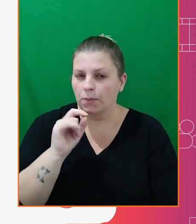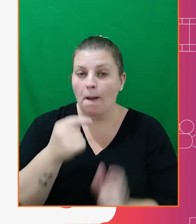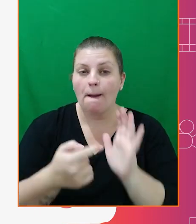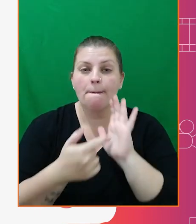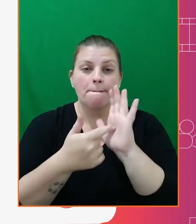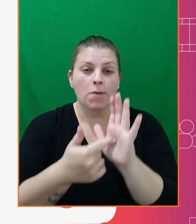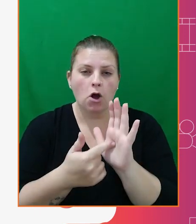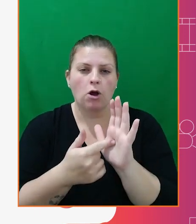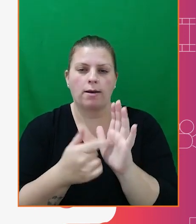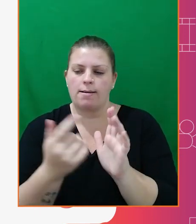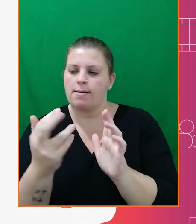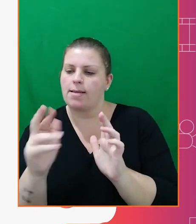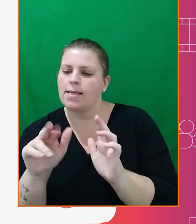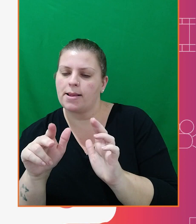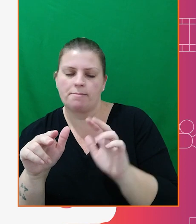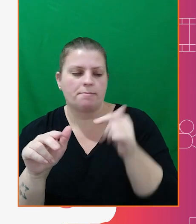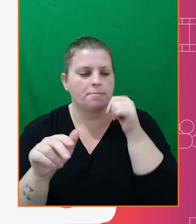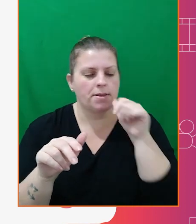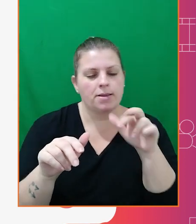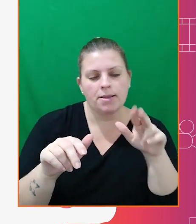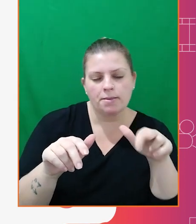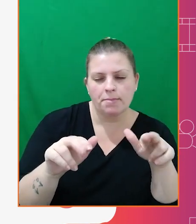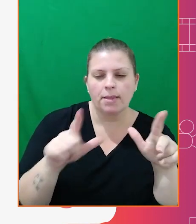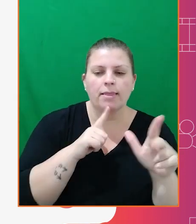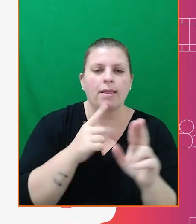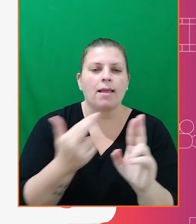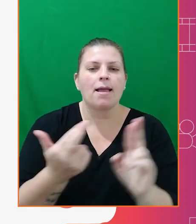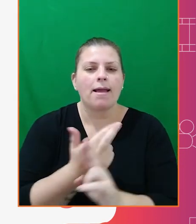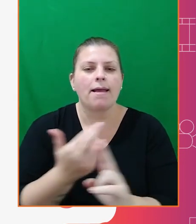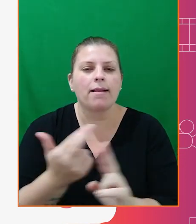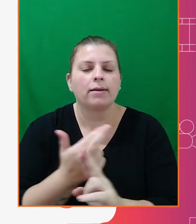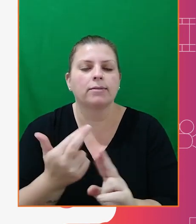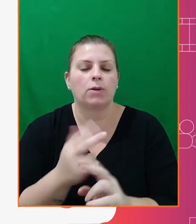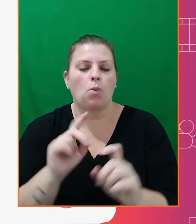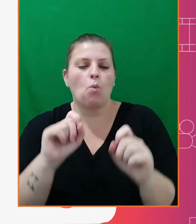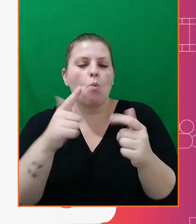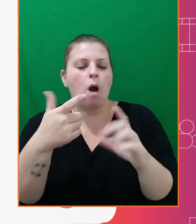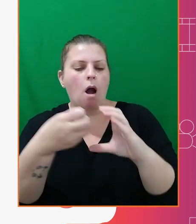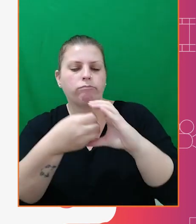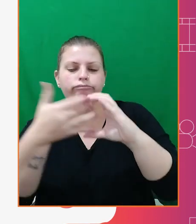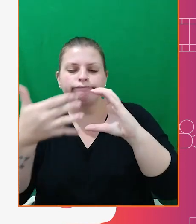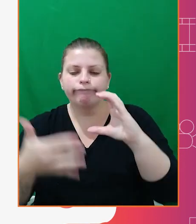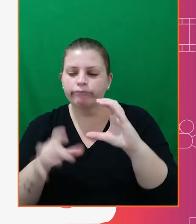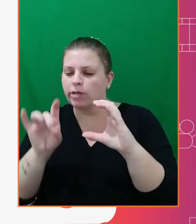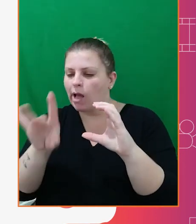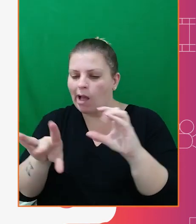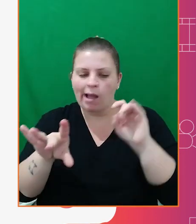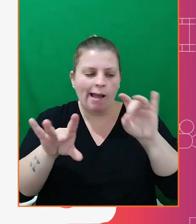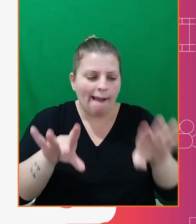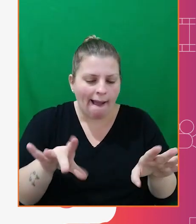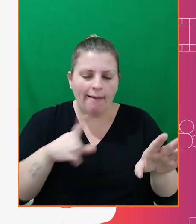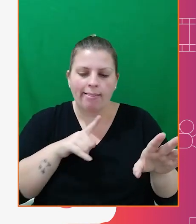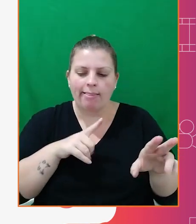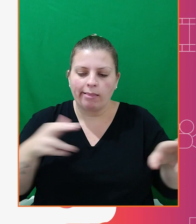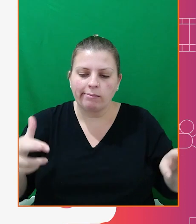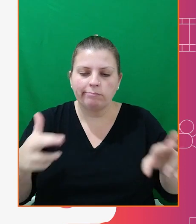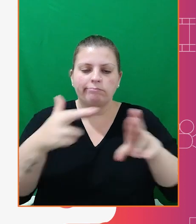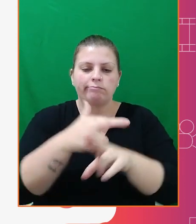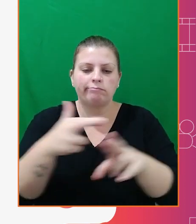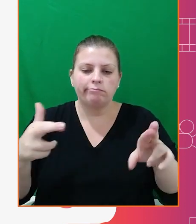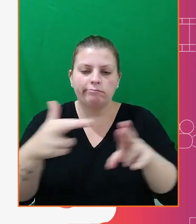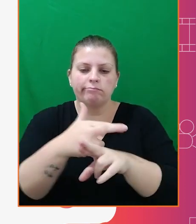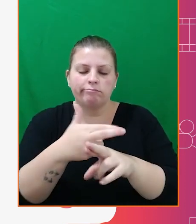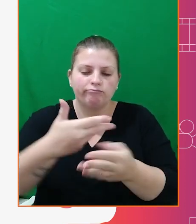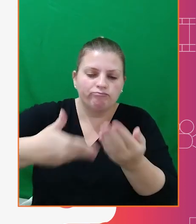das duas, as suas personalidades, como ambas se relacionavam, as outras coisas que